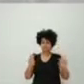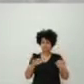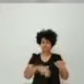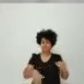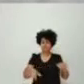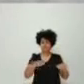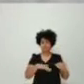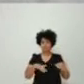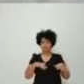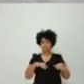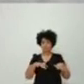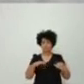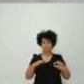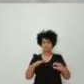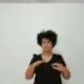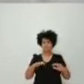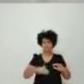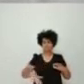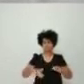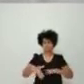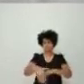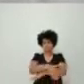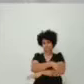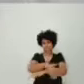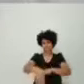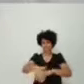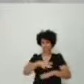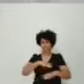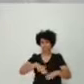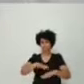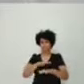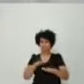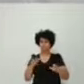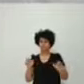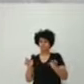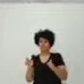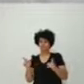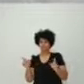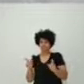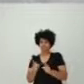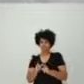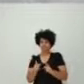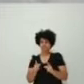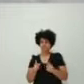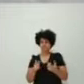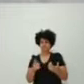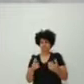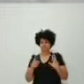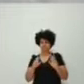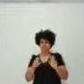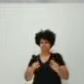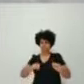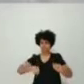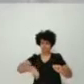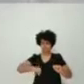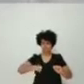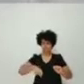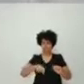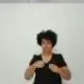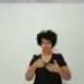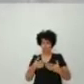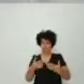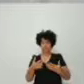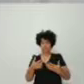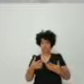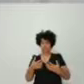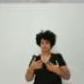logradouros as avenidas que são curtas estreitas a questão dos dos motociclistas moto entregadores